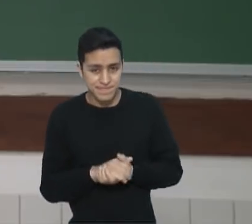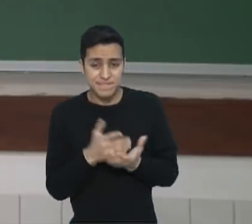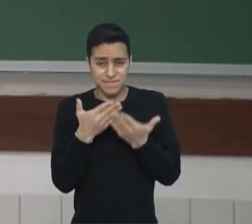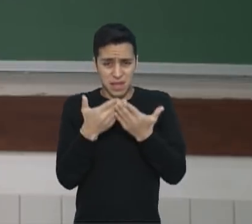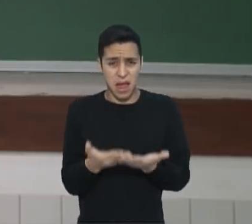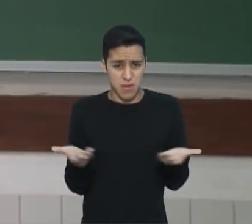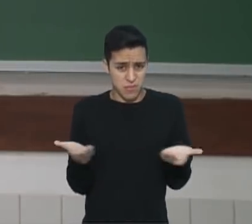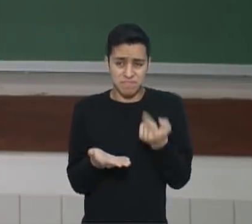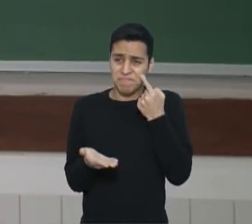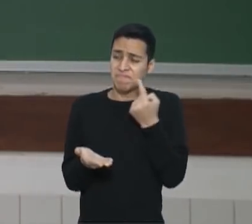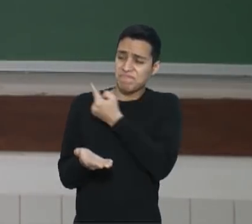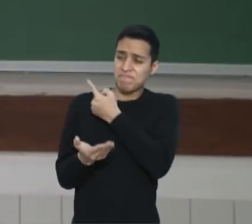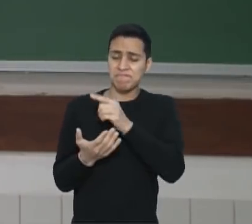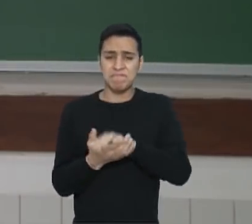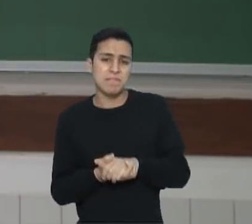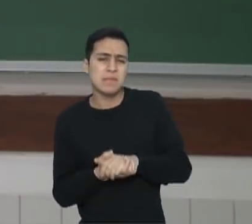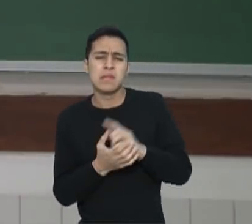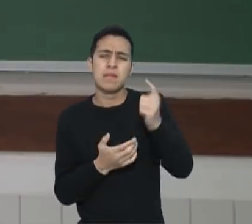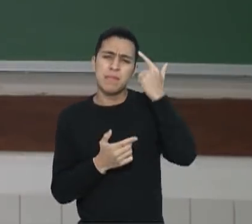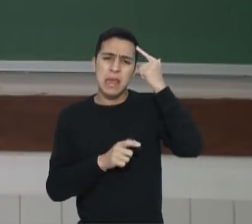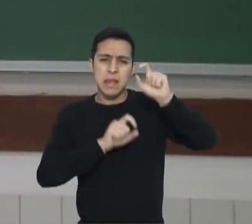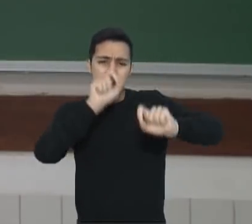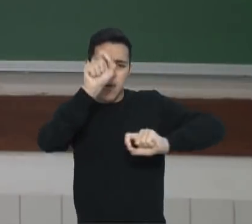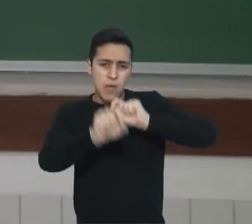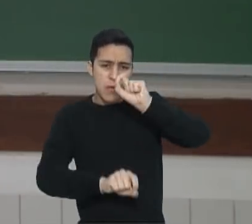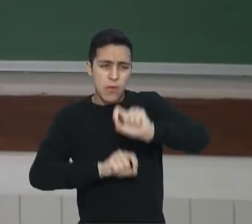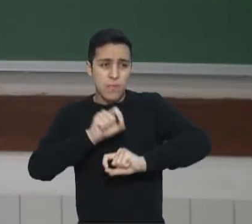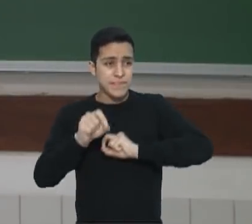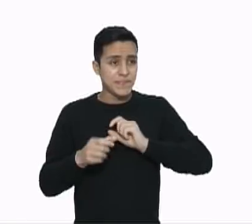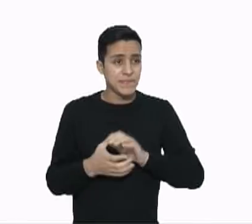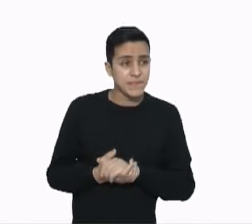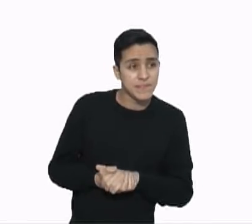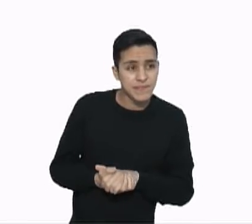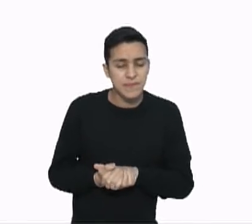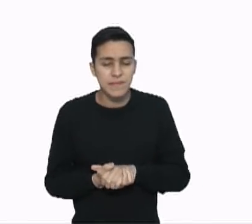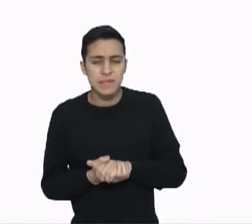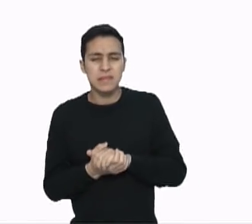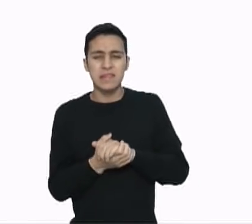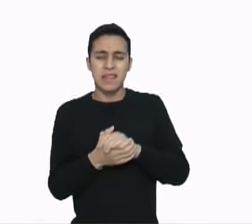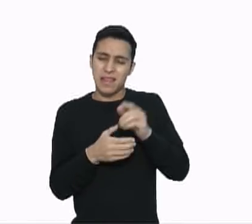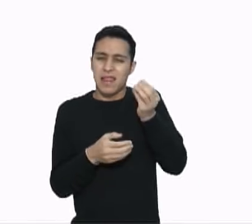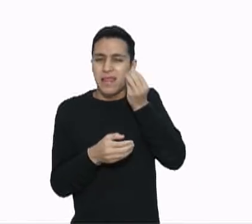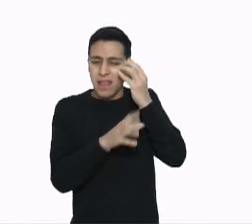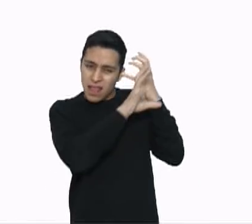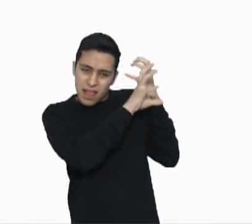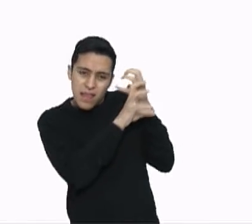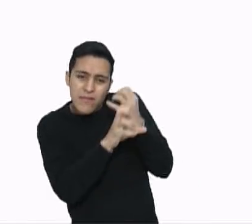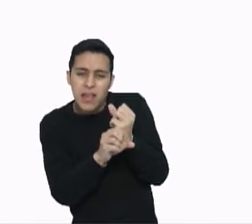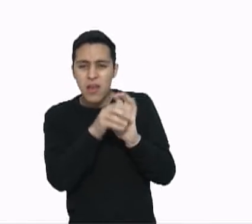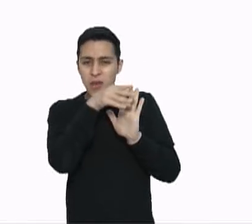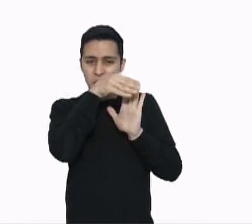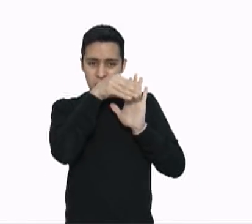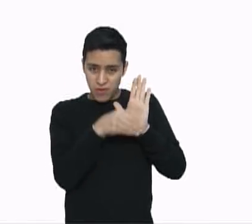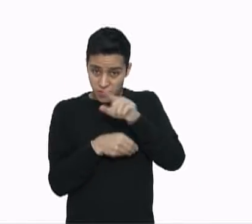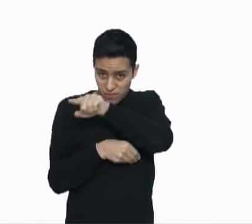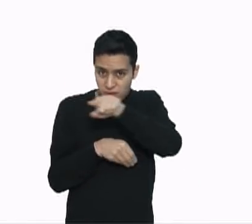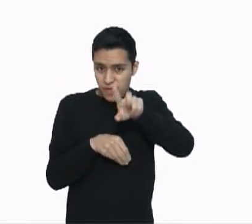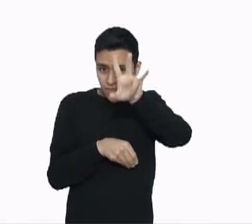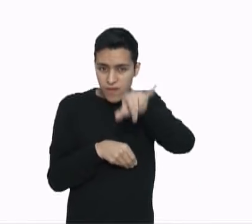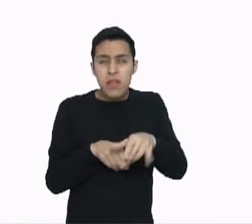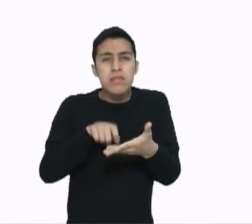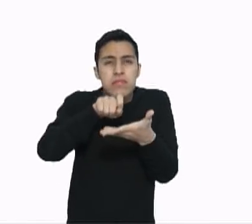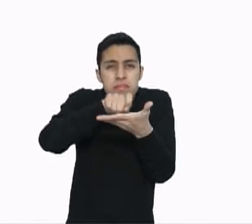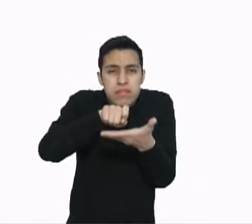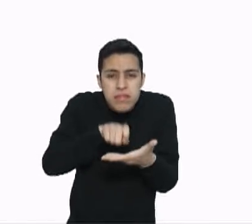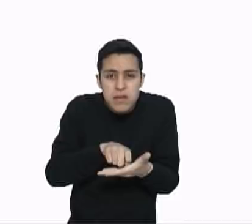vamos pensar na seguinte questão. Para revisarmos o que nós já vimos, você vai anotar.